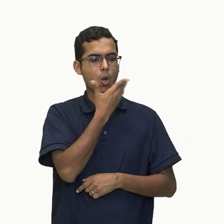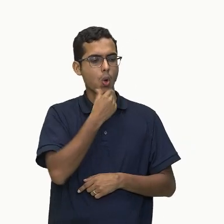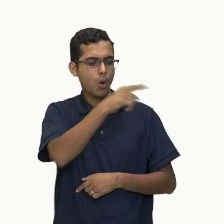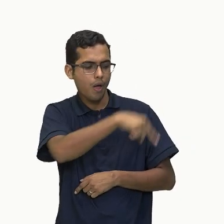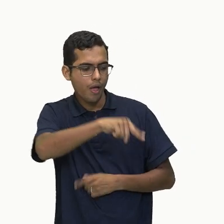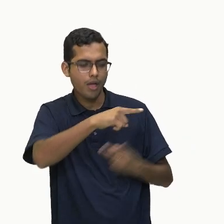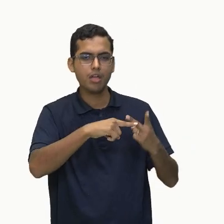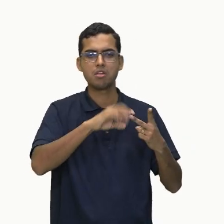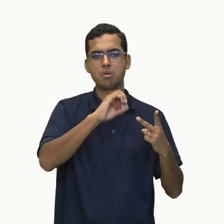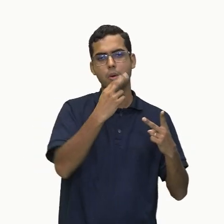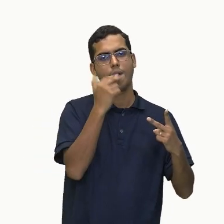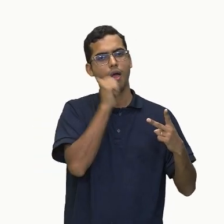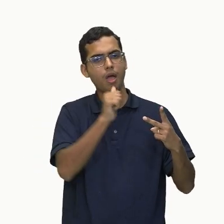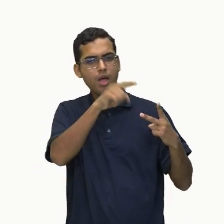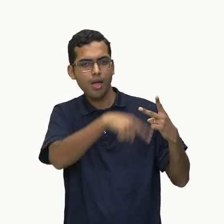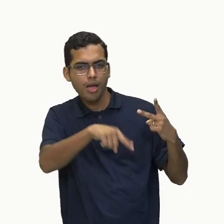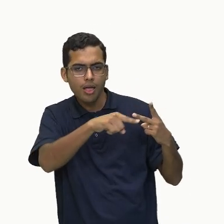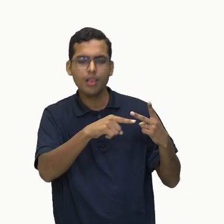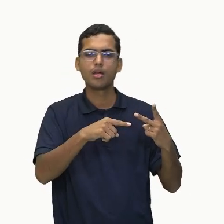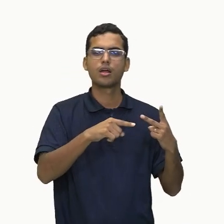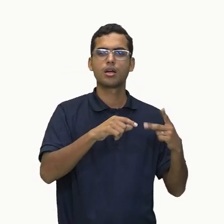abreviação, there,